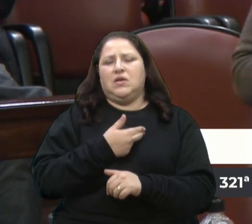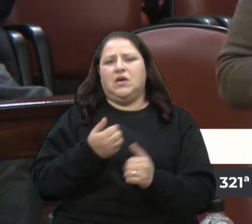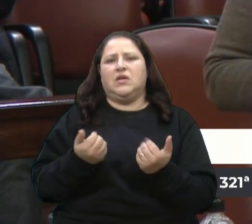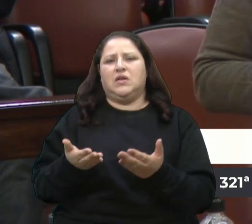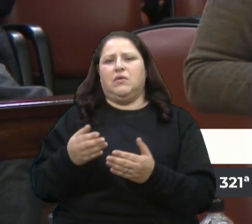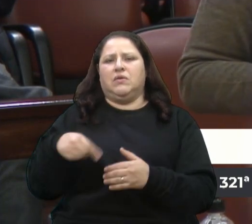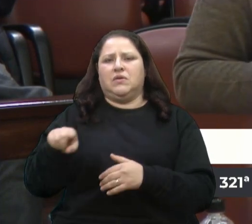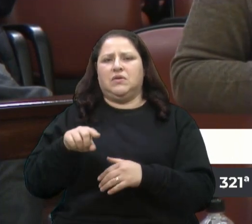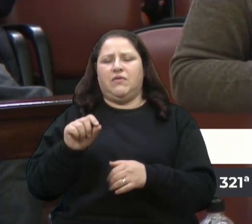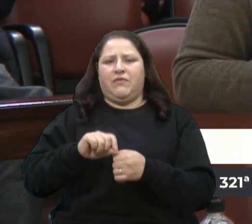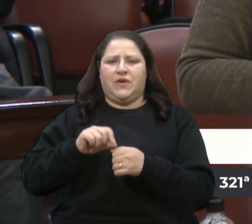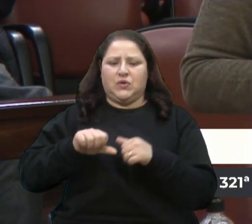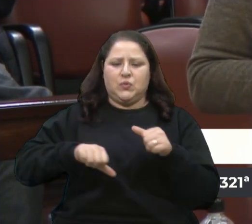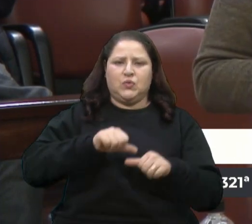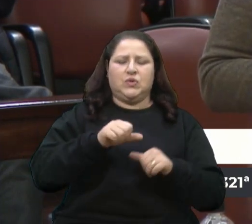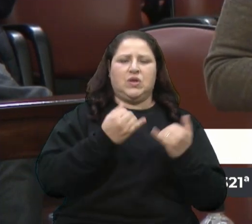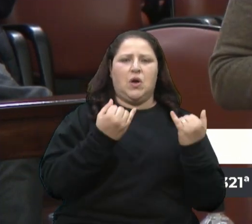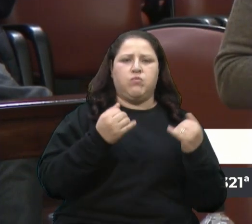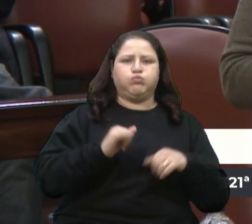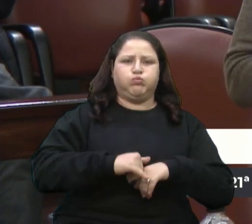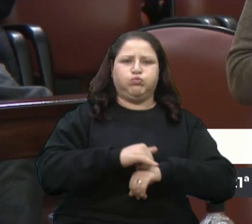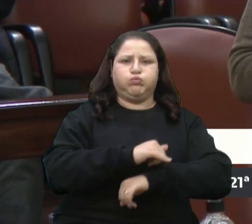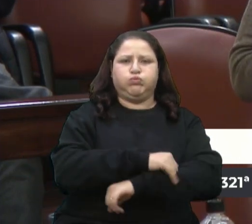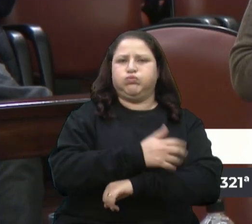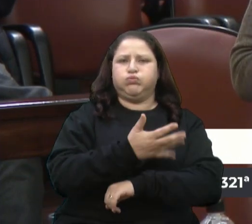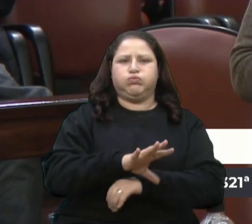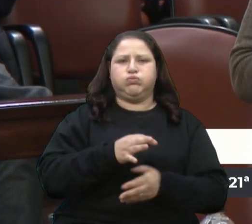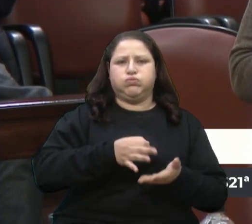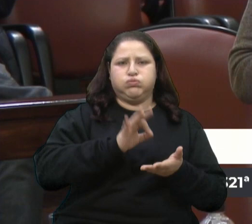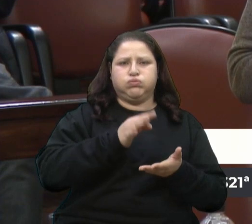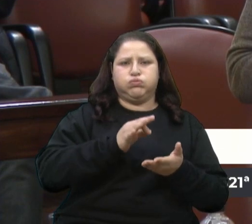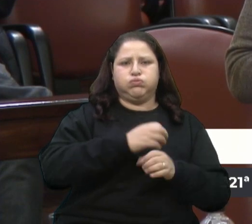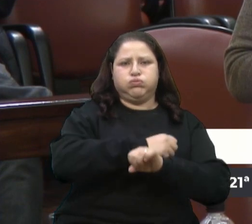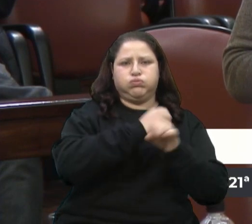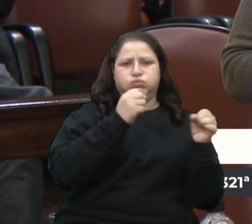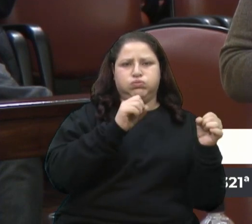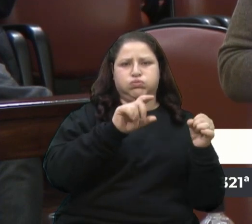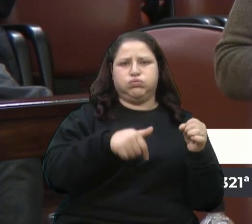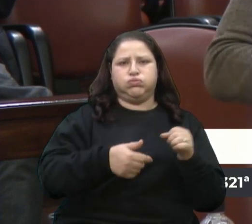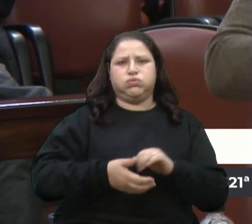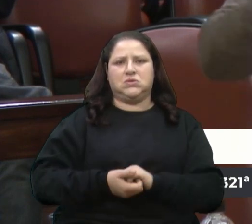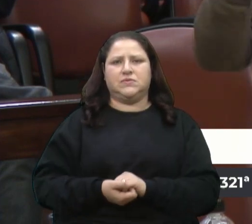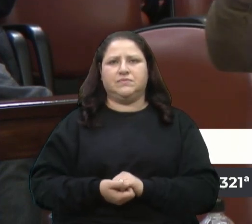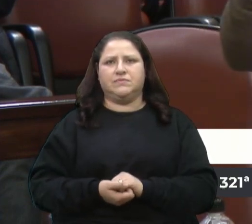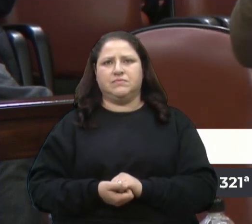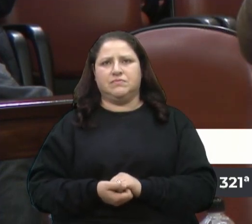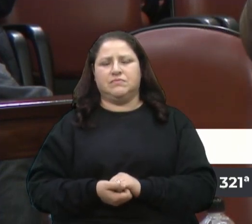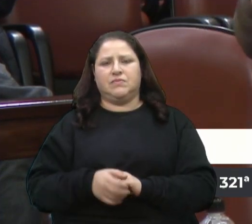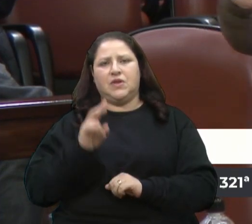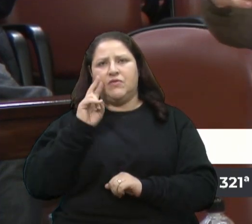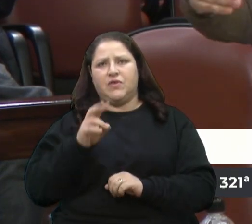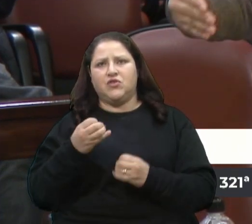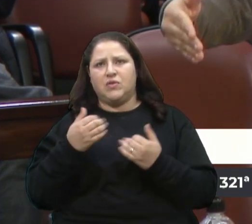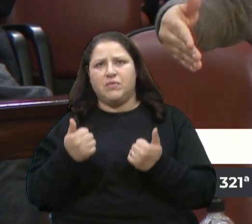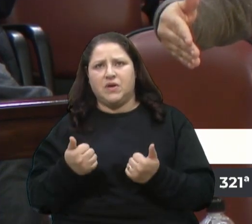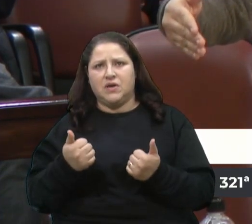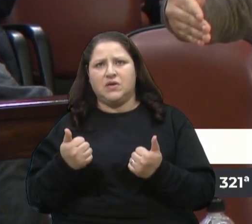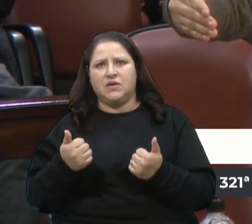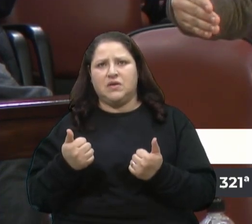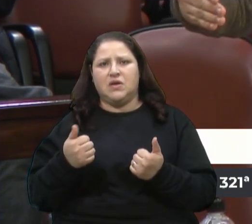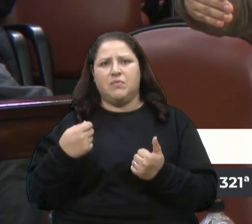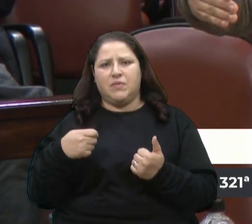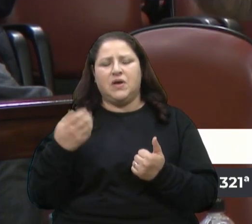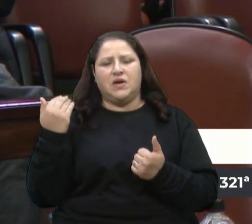eles engordam e não querem mais nem tomar café da manhã depois. Mas veja bem, antes eles tinham que dormir no